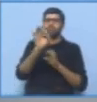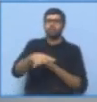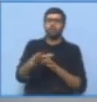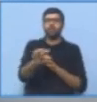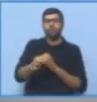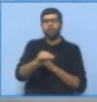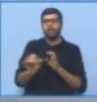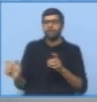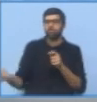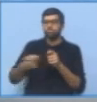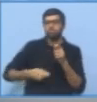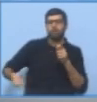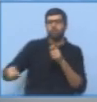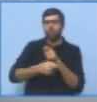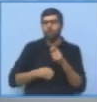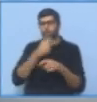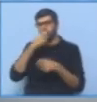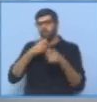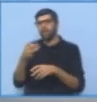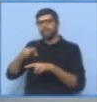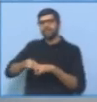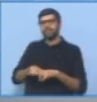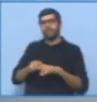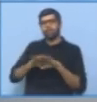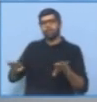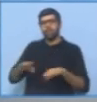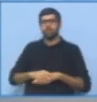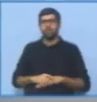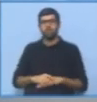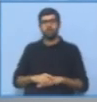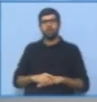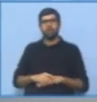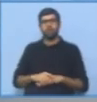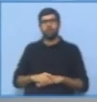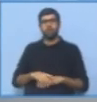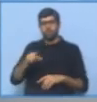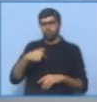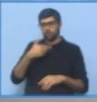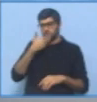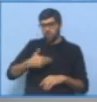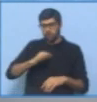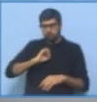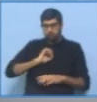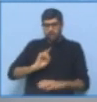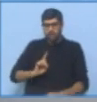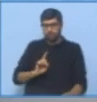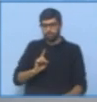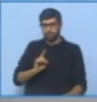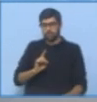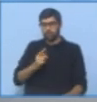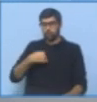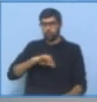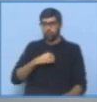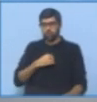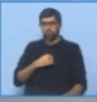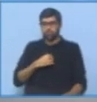que confecciona e dos que se sentam à mesa. E, portanto, eu acho que nós, é a minha também experiência pessoal, temos